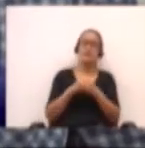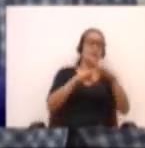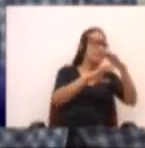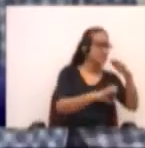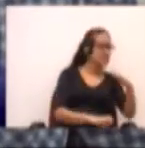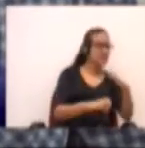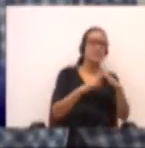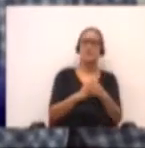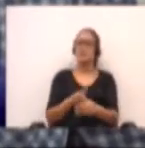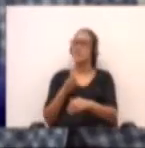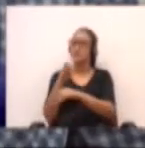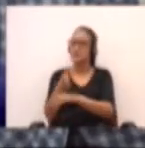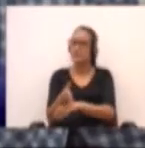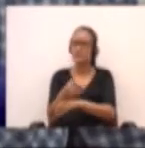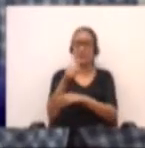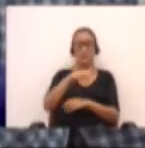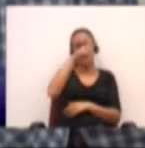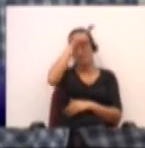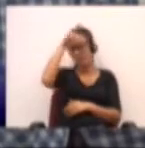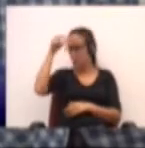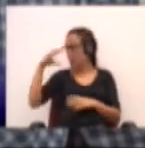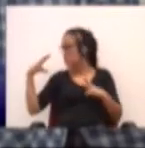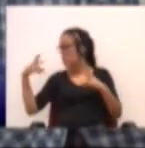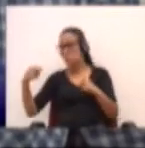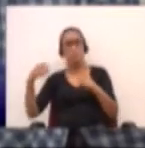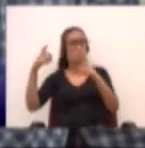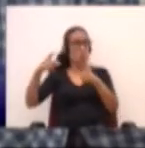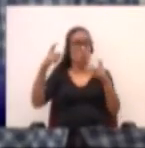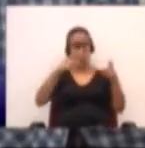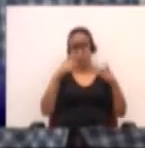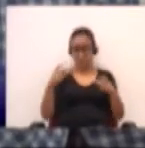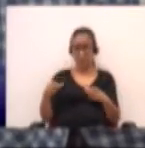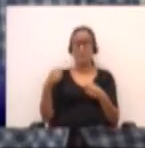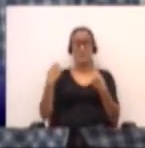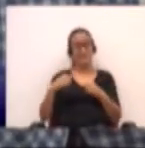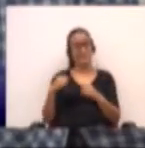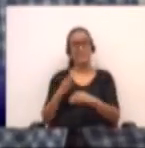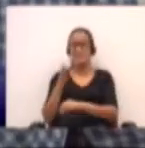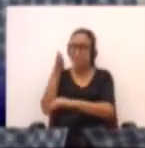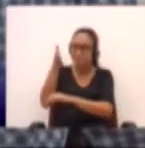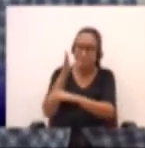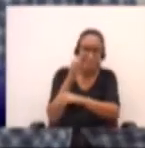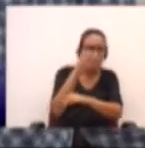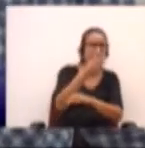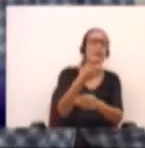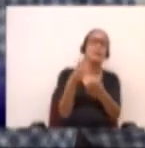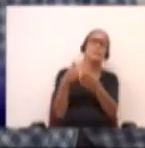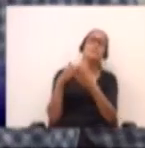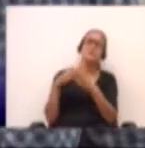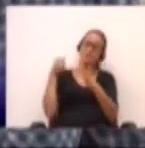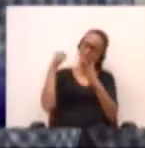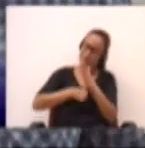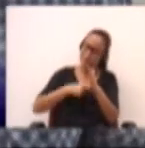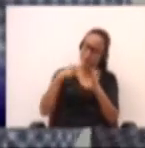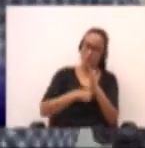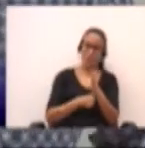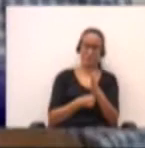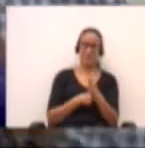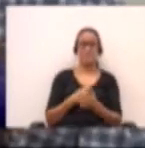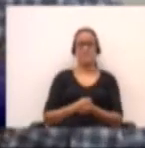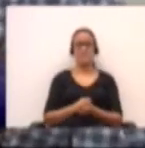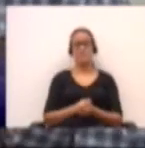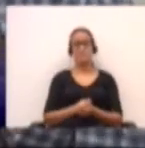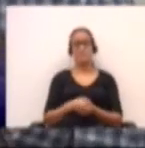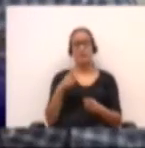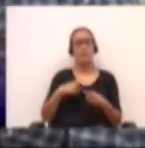assim como o vereador Wilson, o vereador Ronei e outros vereadores, que entendem a importância da reforma agrária neste país. E por que não no